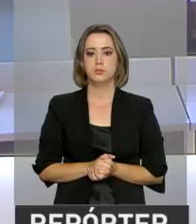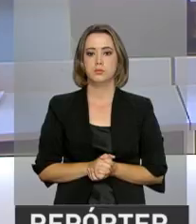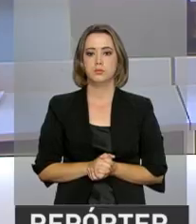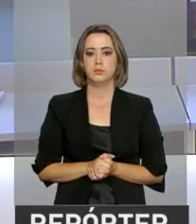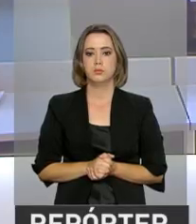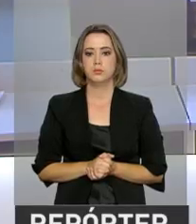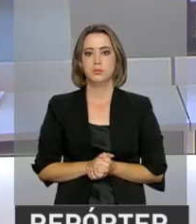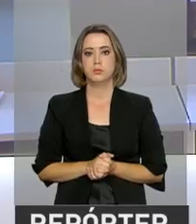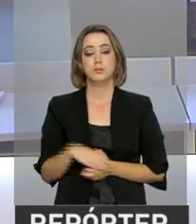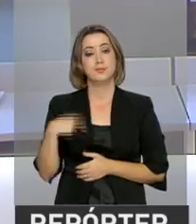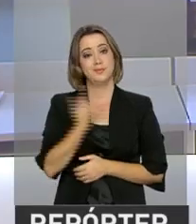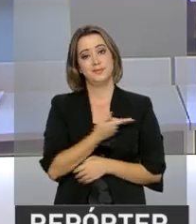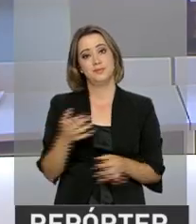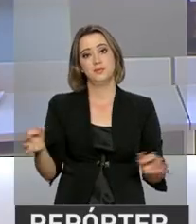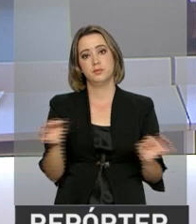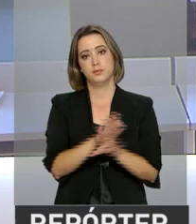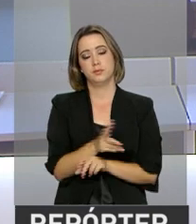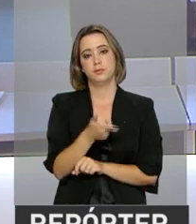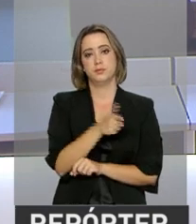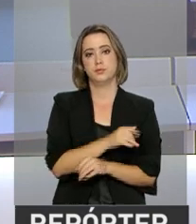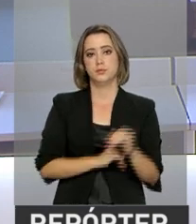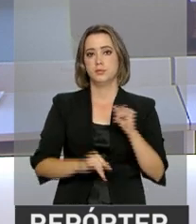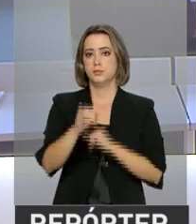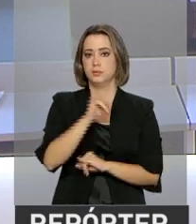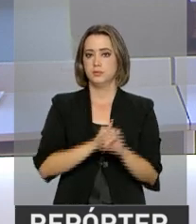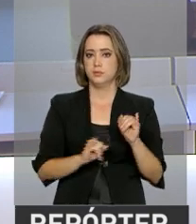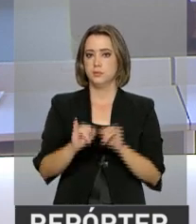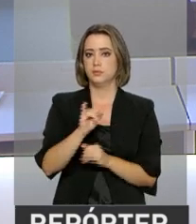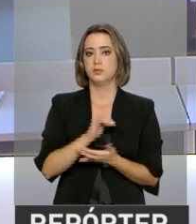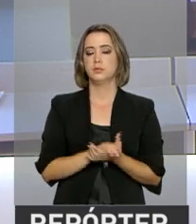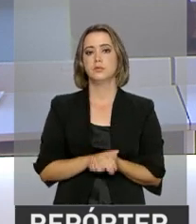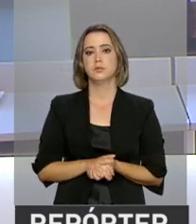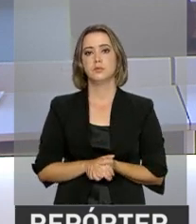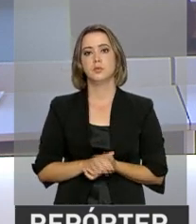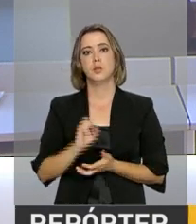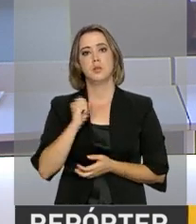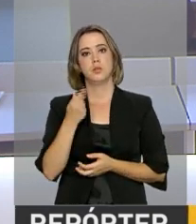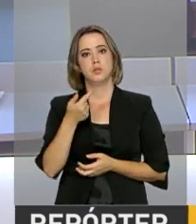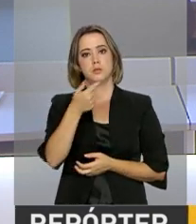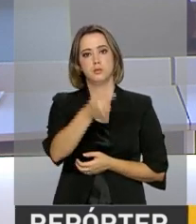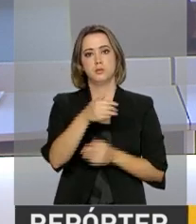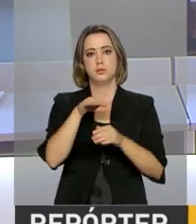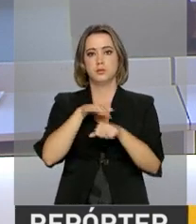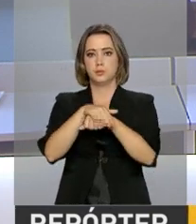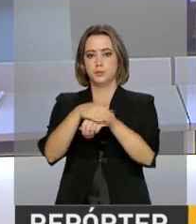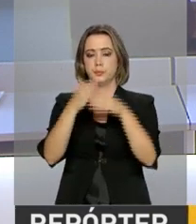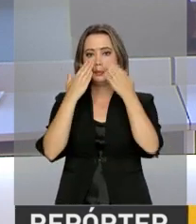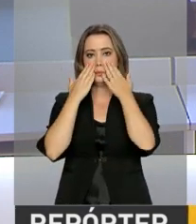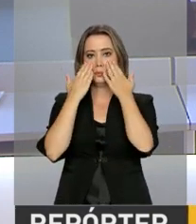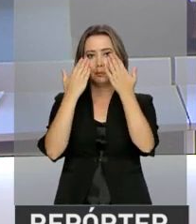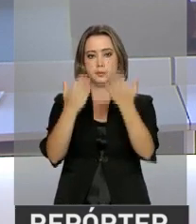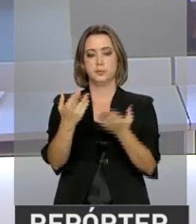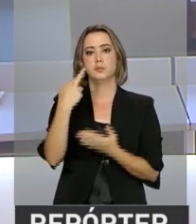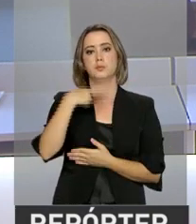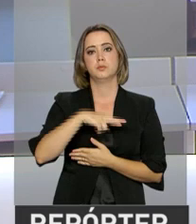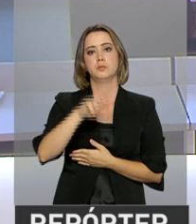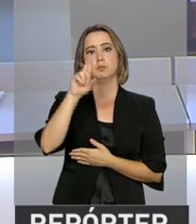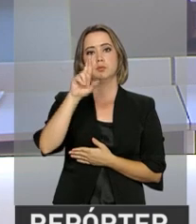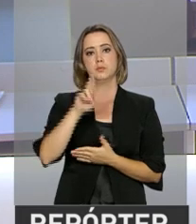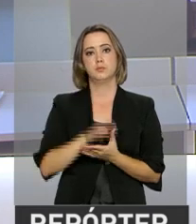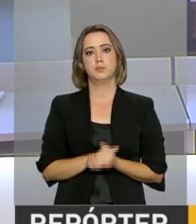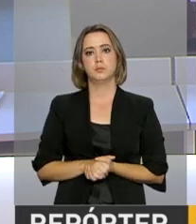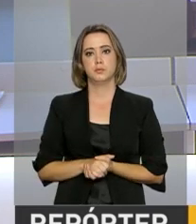tela nós ficamos por aqui podemos volar a qualquer momento com outras informações ou a 7 da noite na próxima edição do